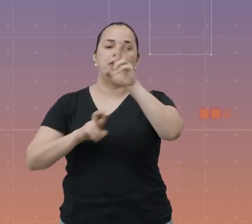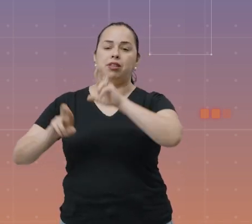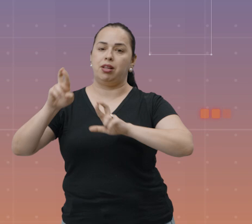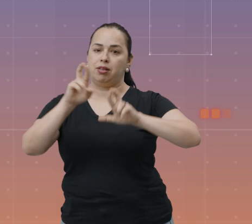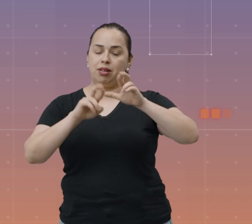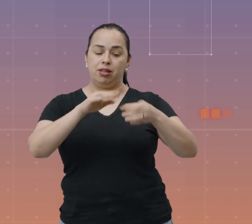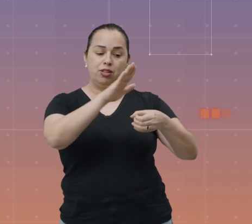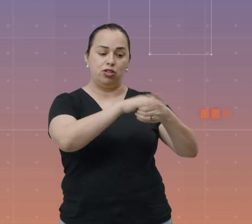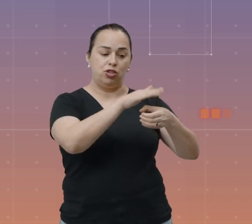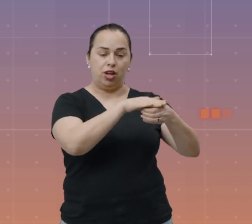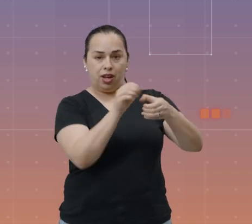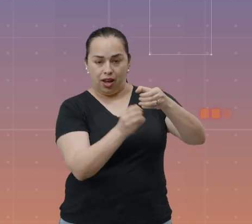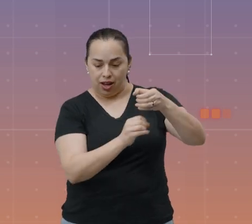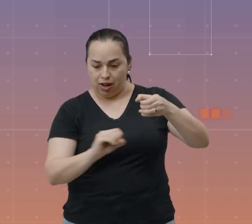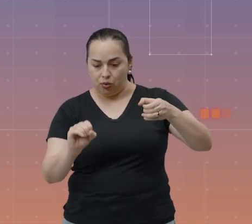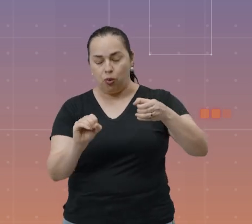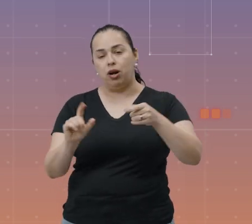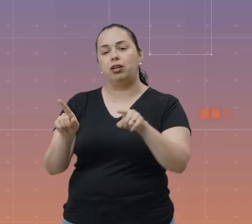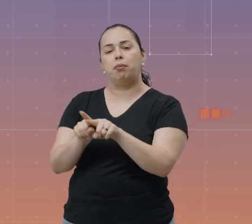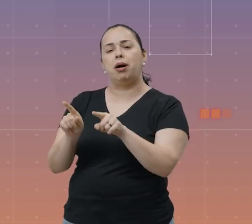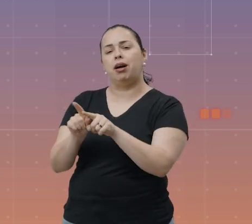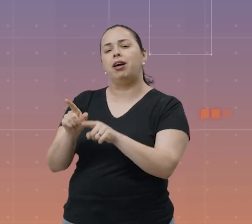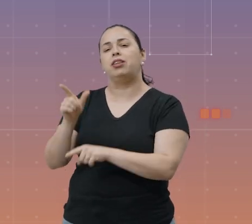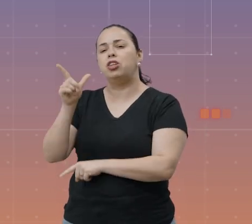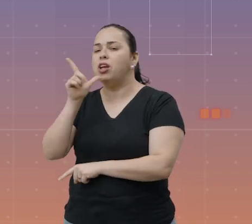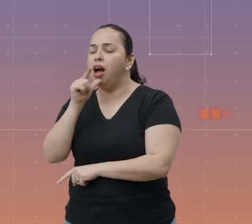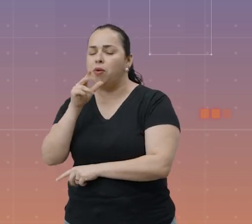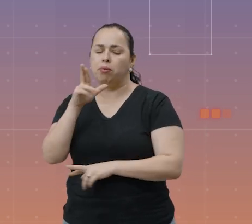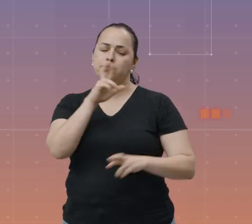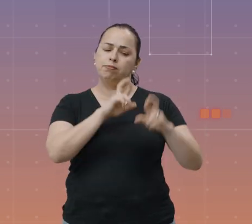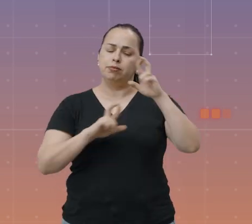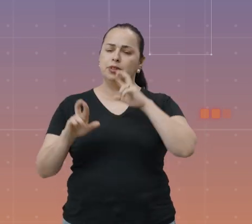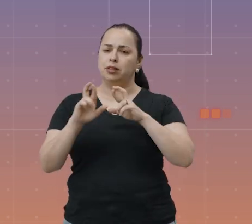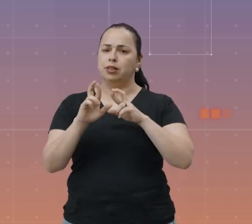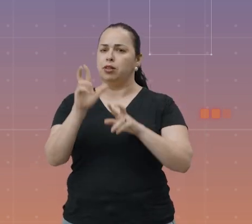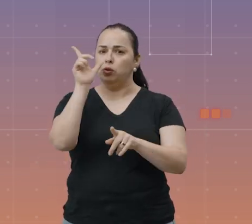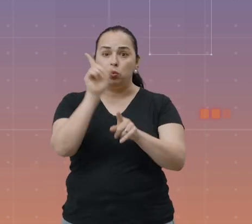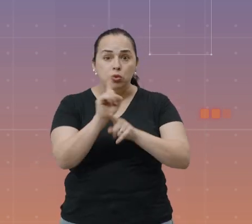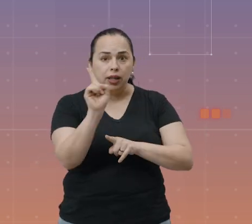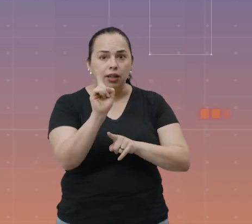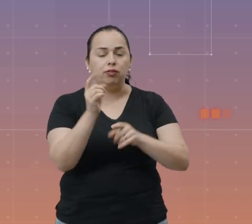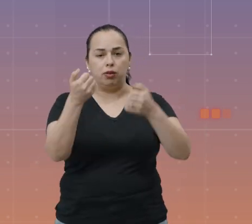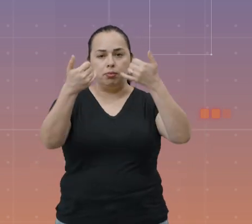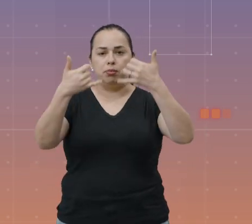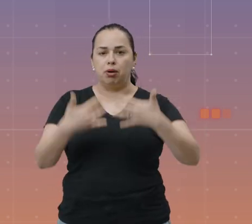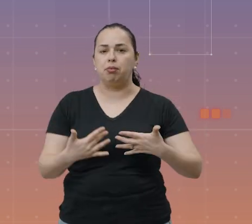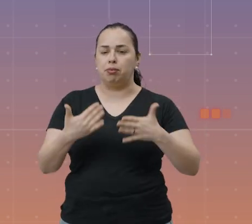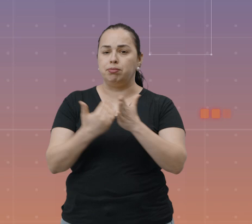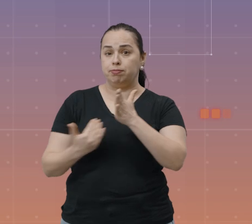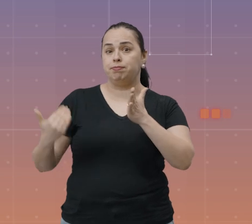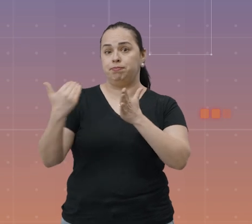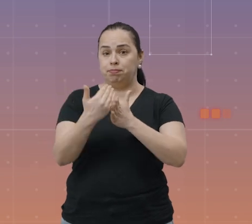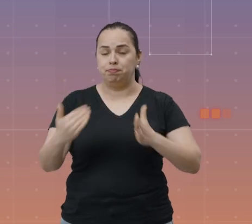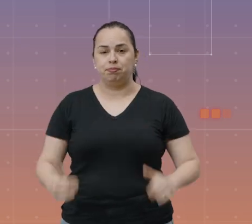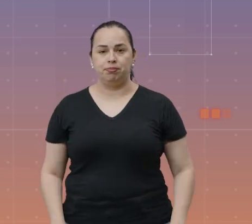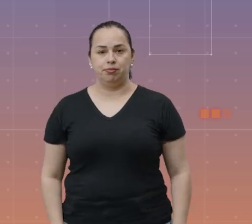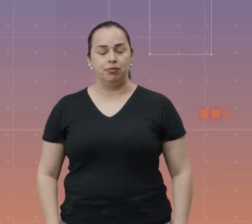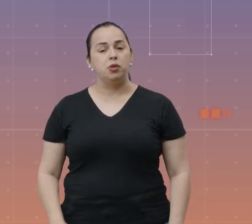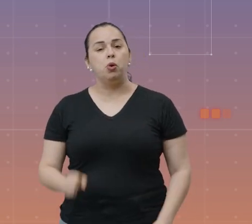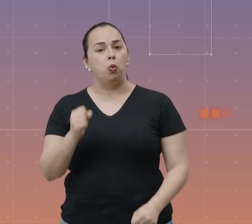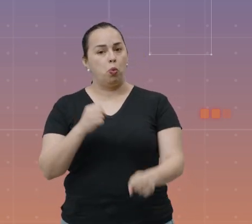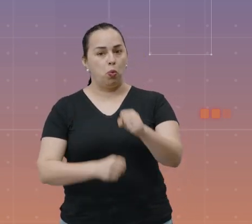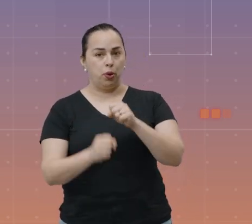do serviço de água e esgoto na cidade. Então fica com a gente para conhecer os principais debates do tema.